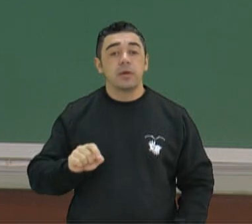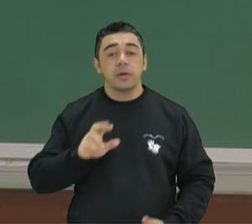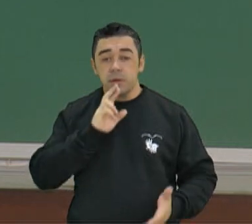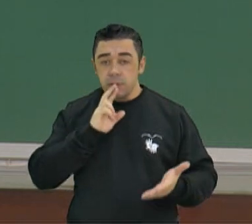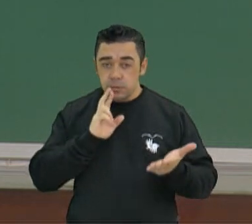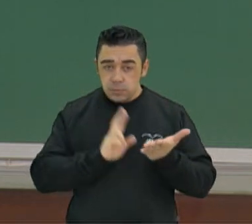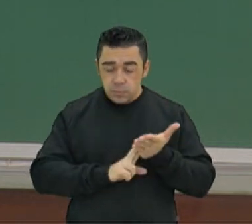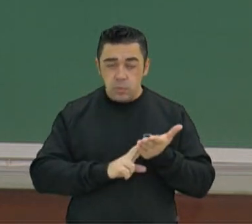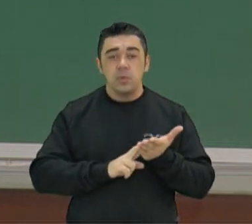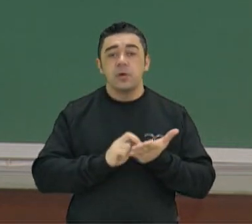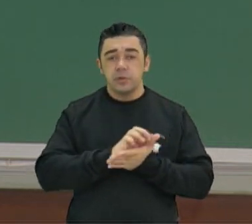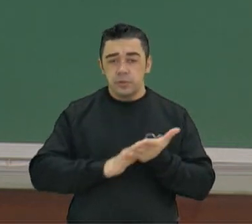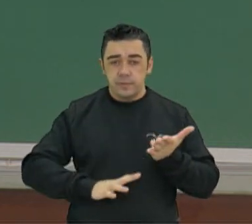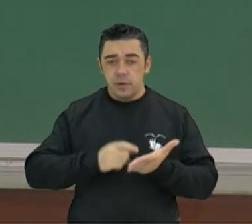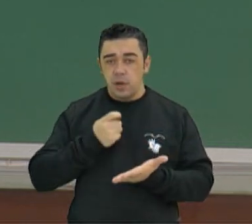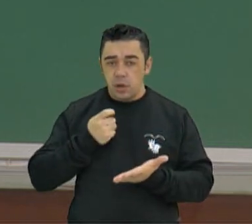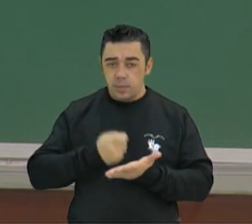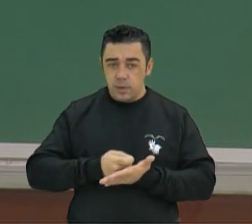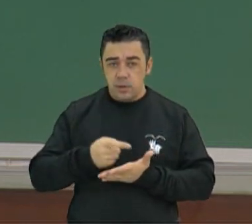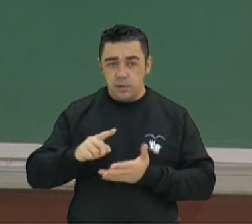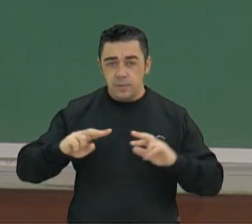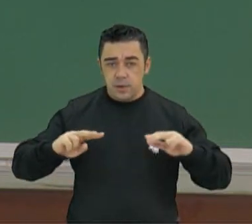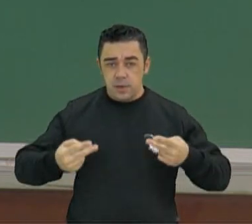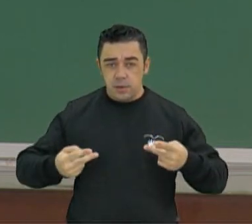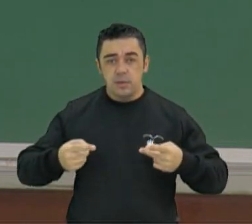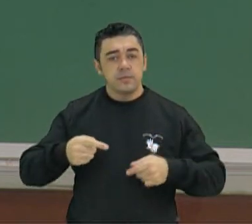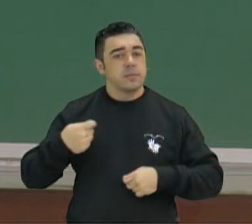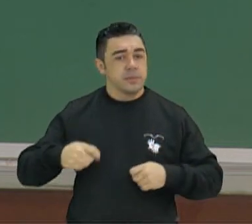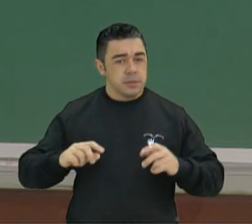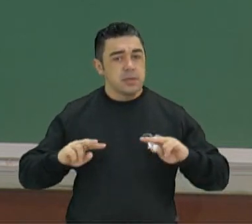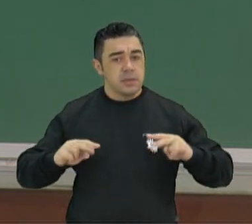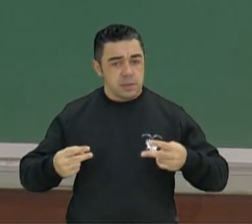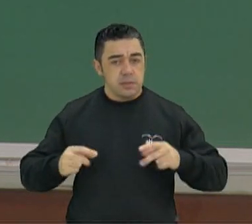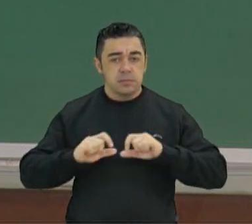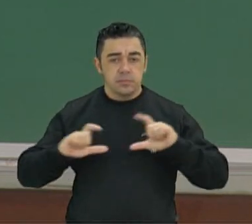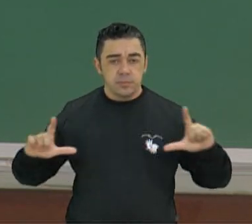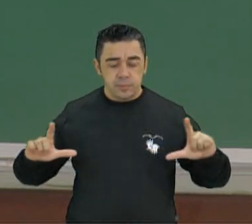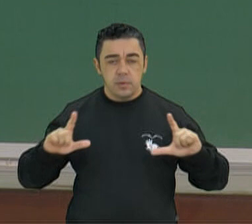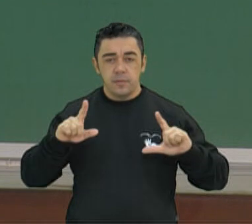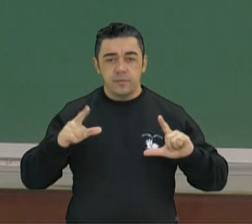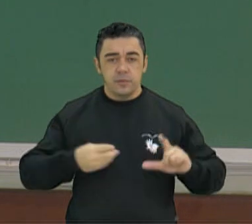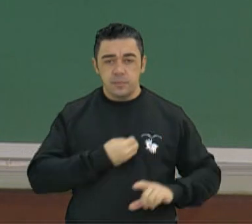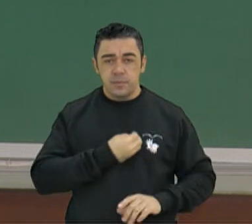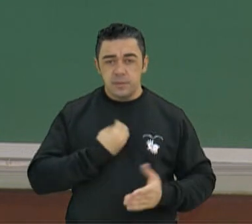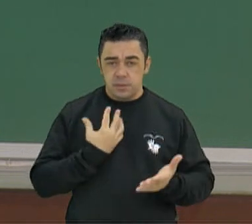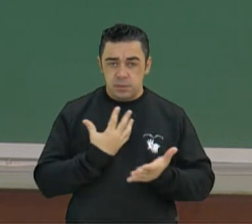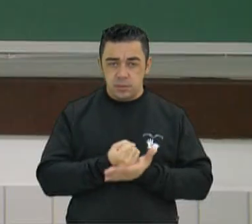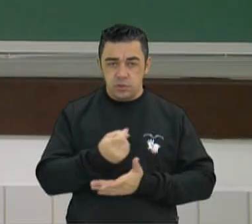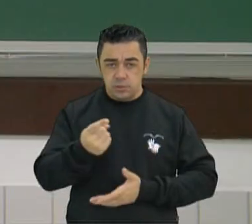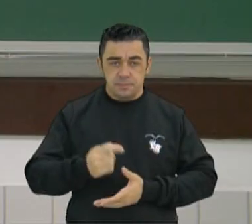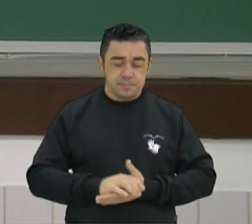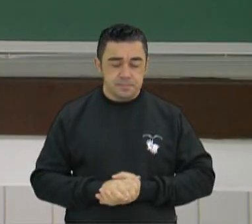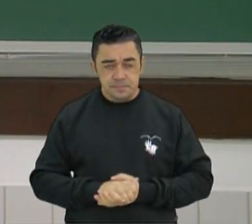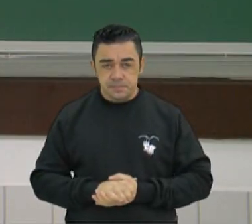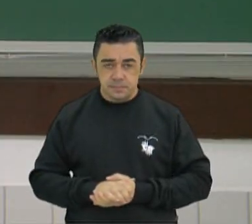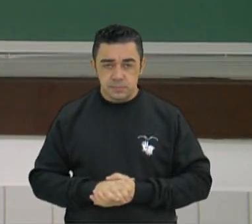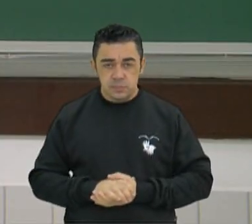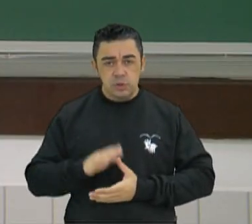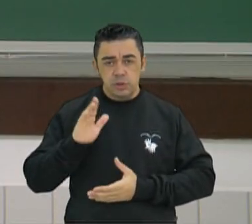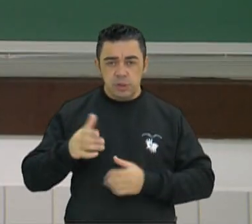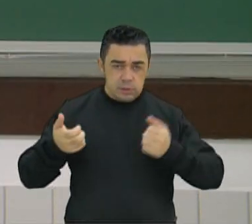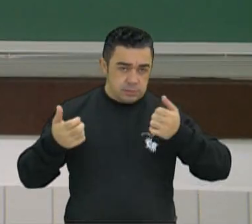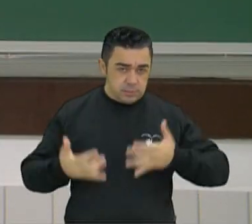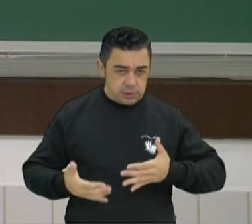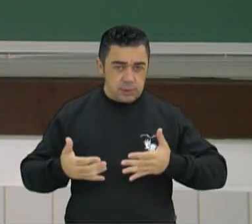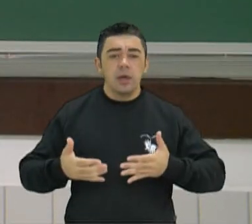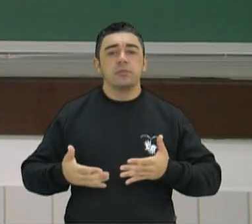atividade obrigatória. Ela vai ter um link, você clica nele e aí você vai ter a sua presença computada. Então estamos falando já há algum